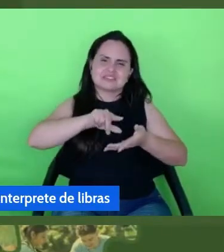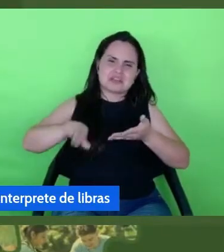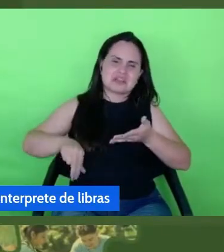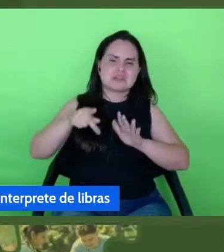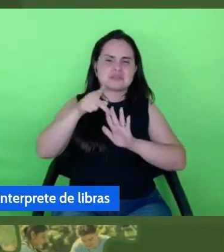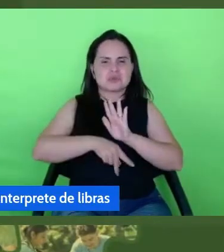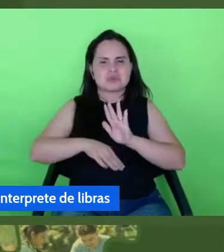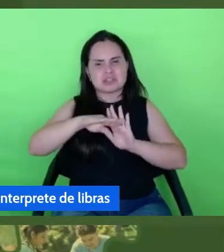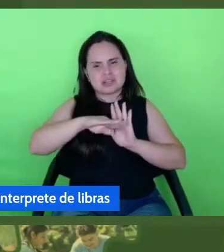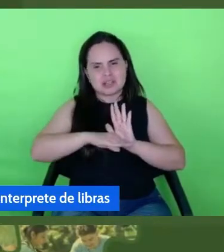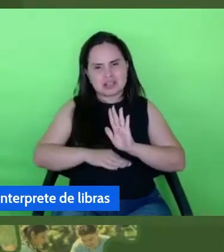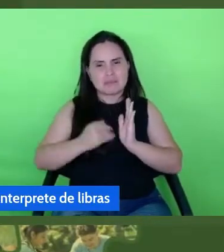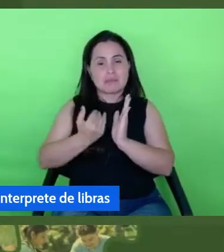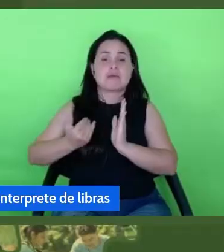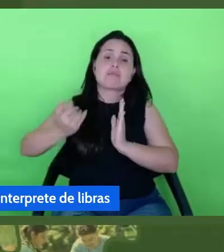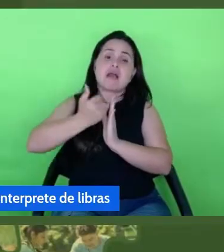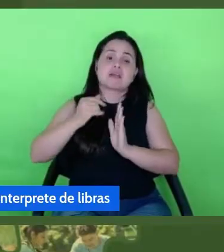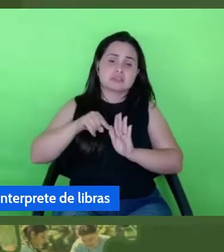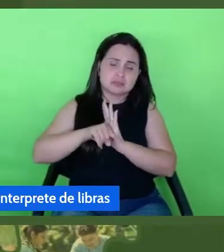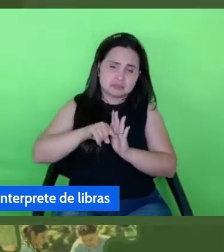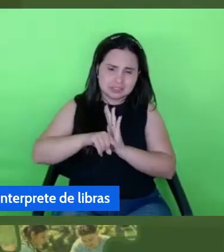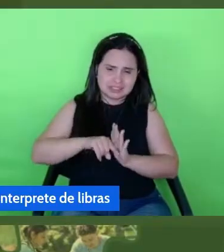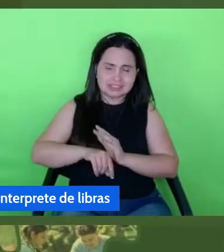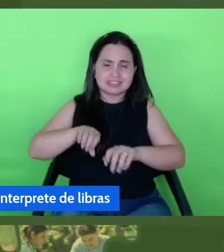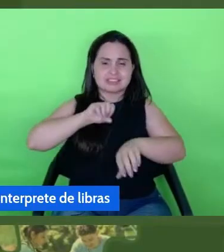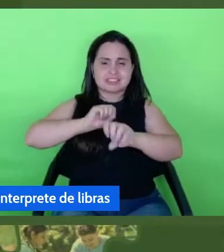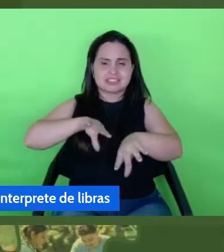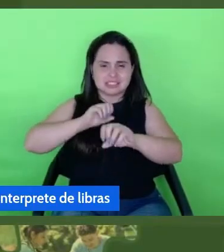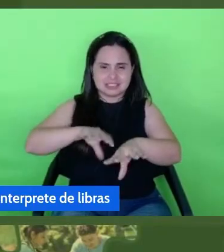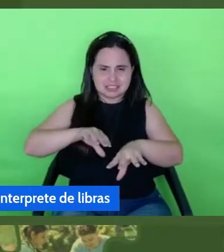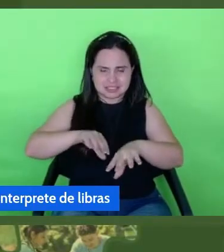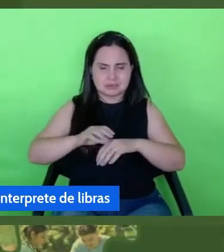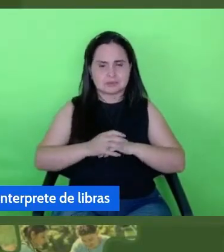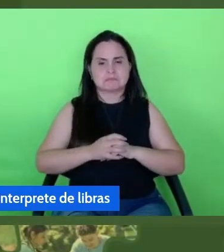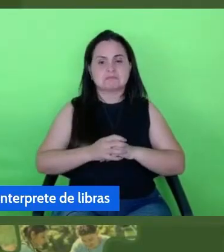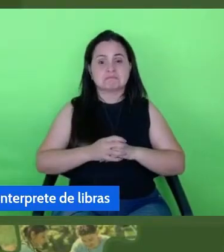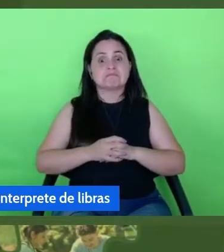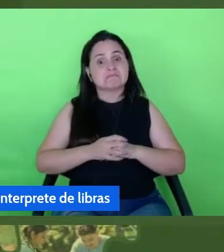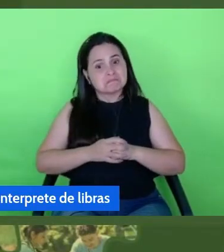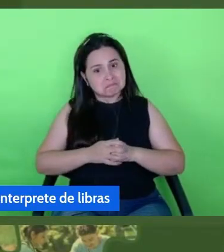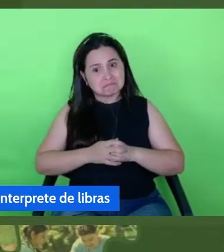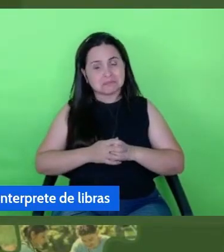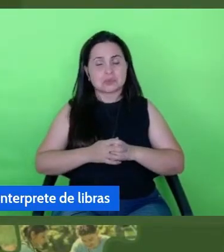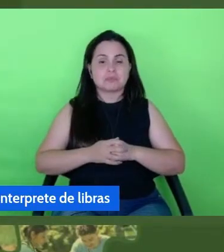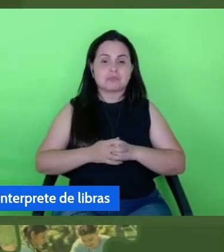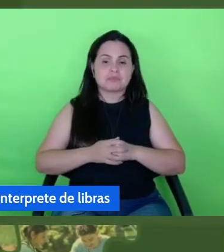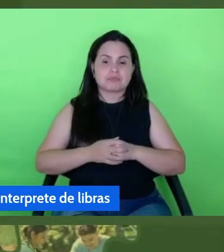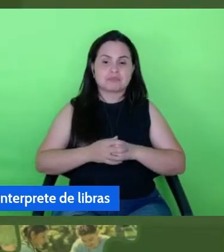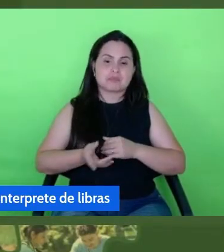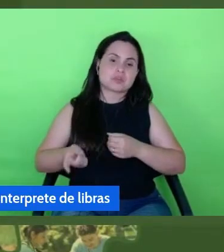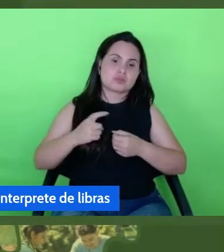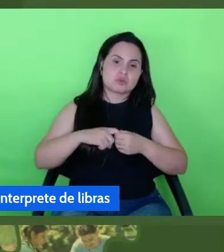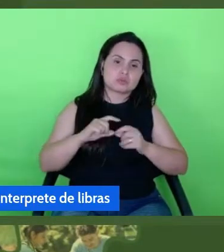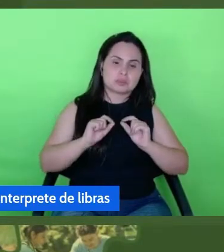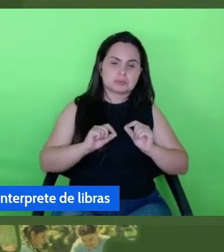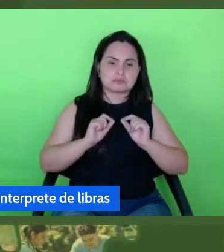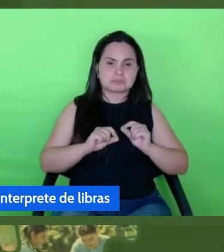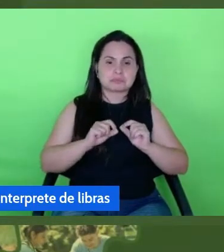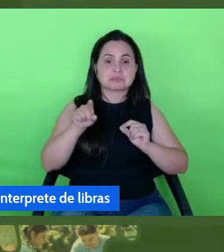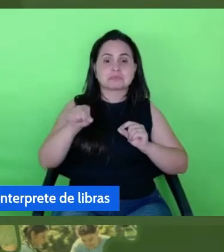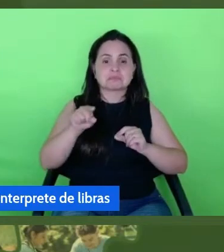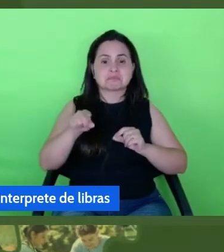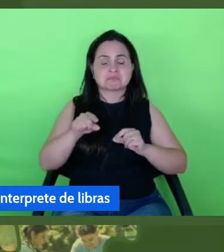programas de extensão, de pesquisa, de ensino. Então, vamos voltar primeiro nas competências que um